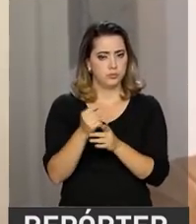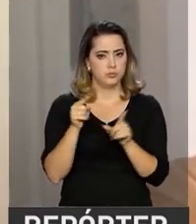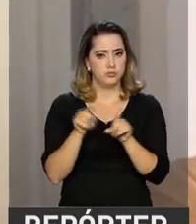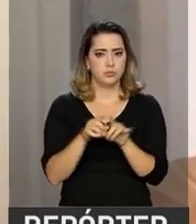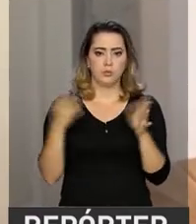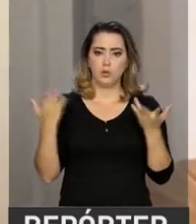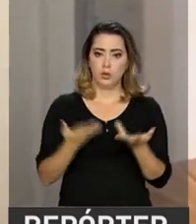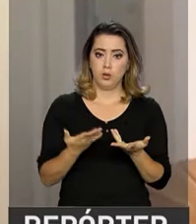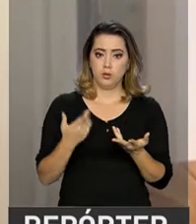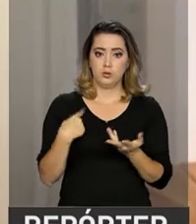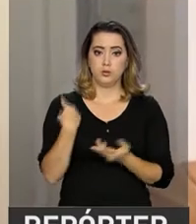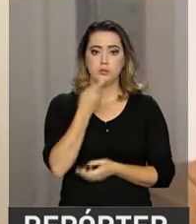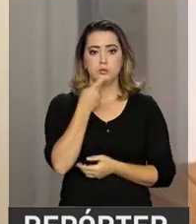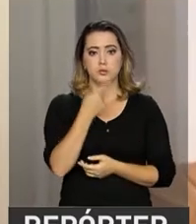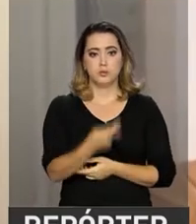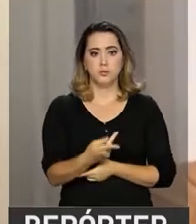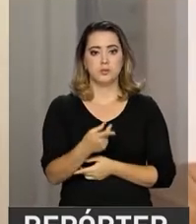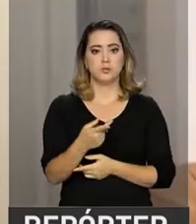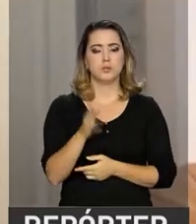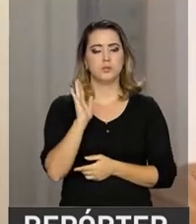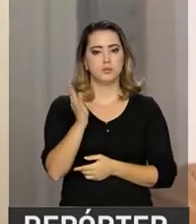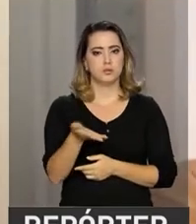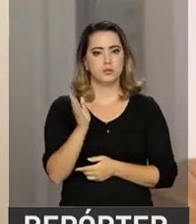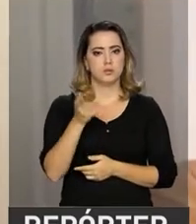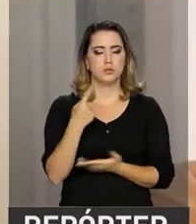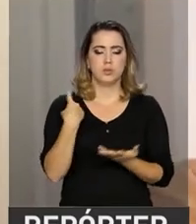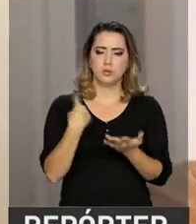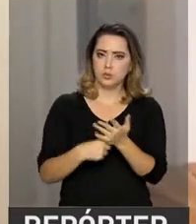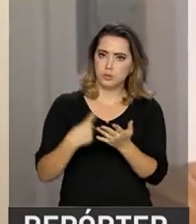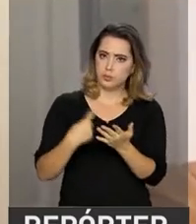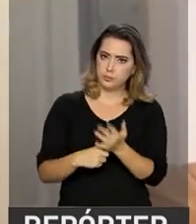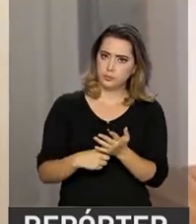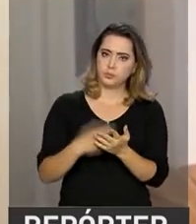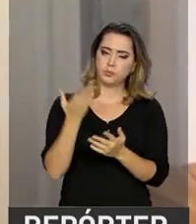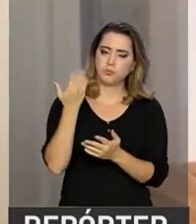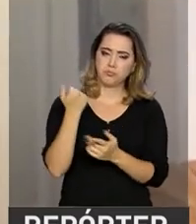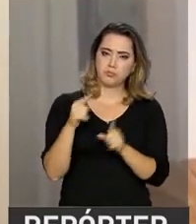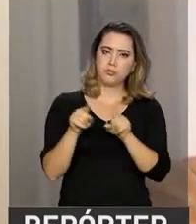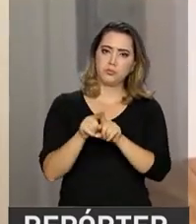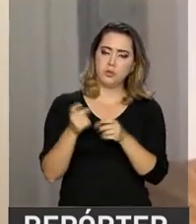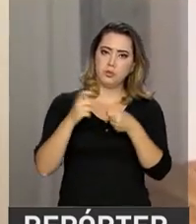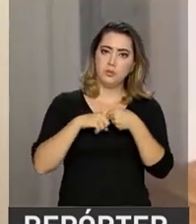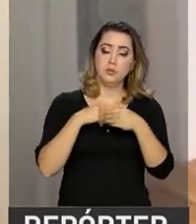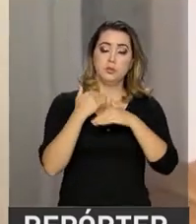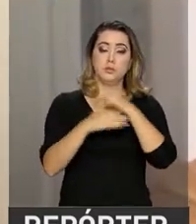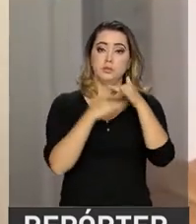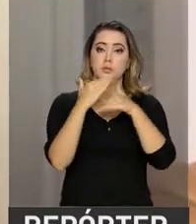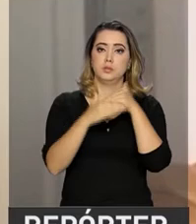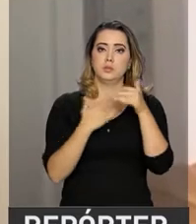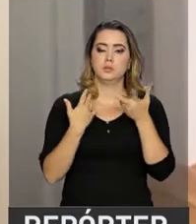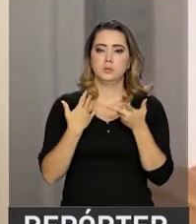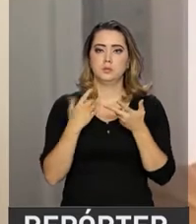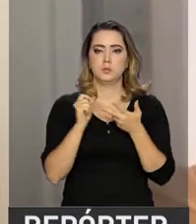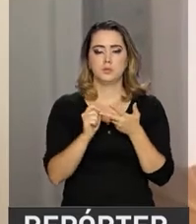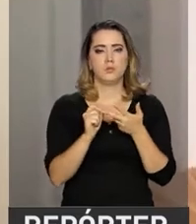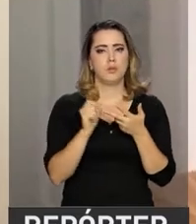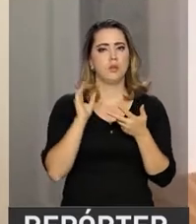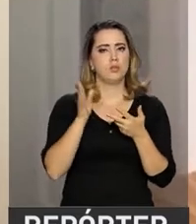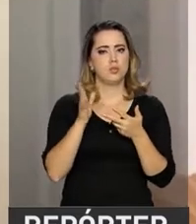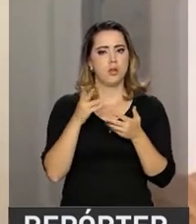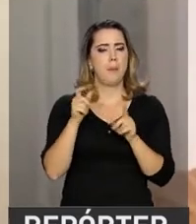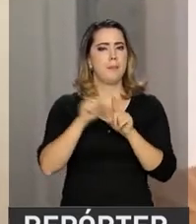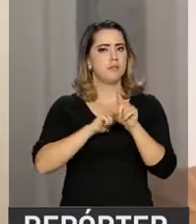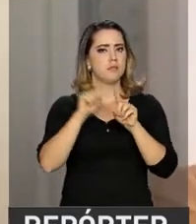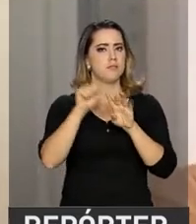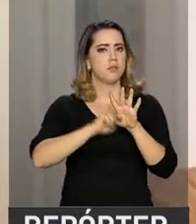E agora não, nós estamos falando já de uma consolidação da retomada do crescimento, já vários meses